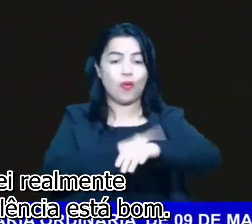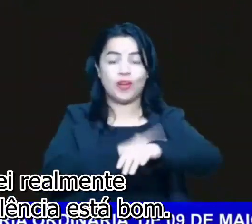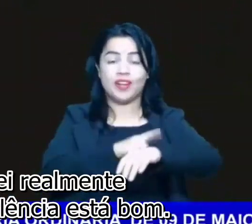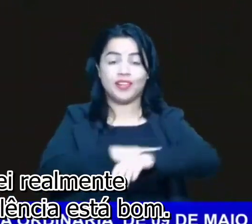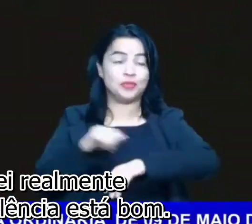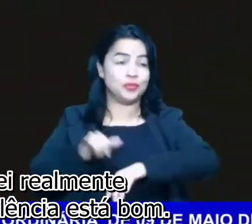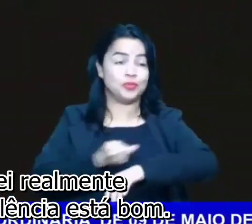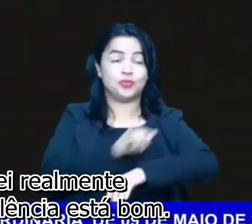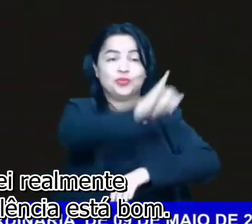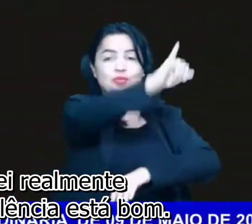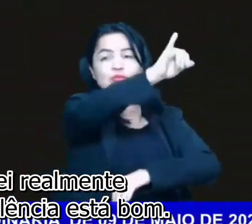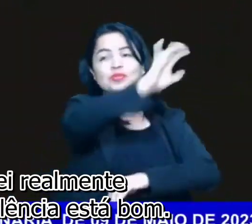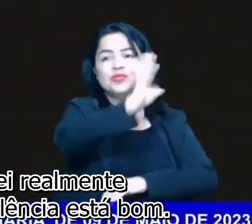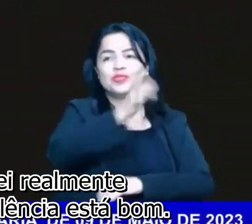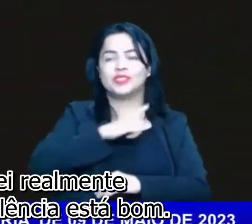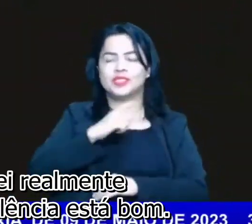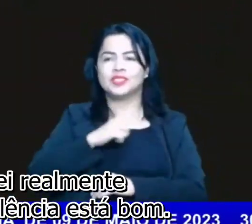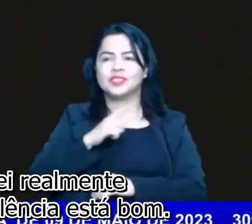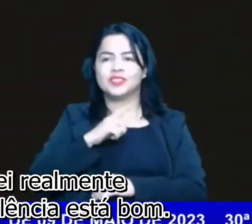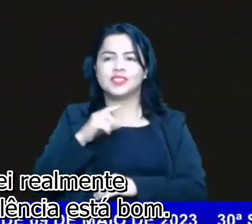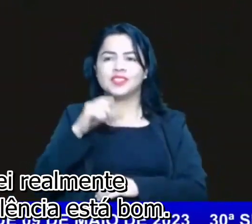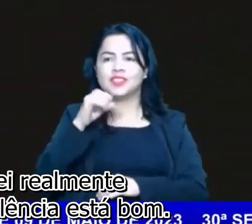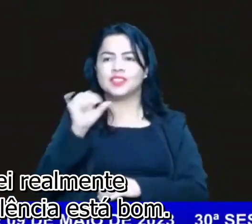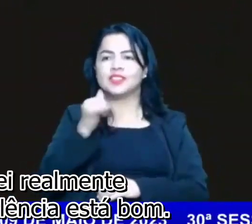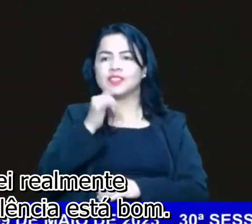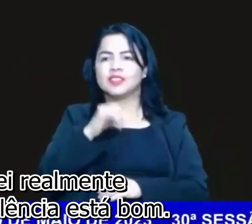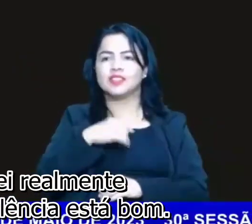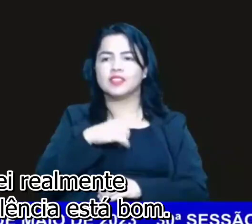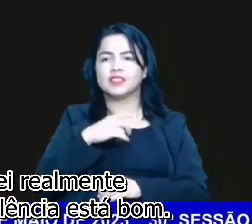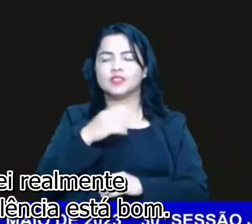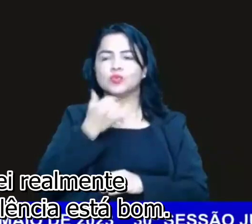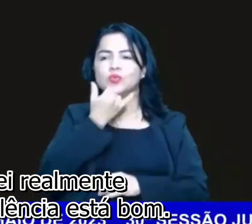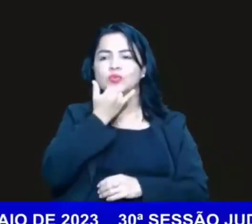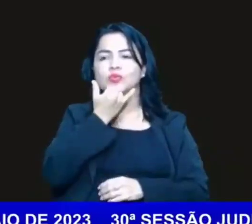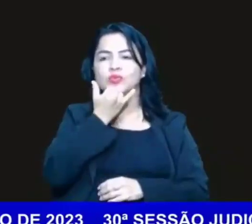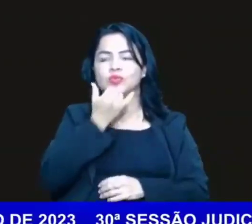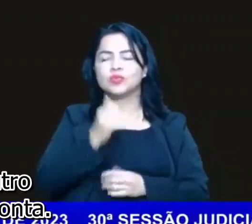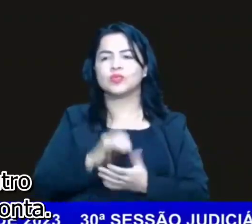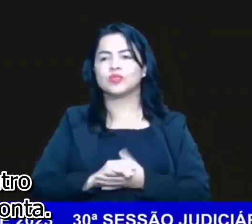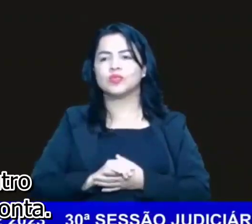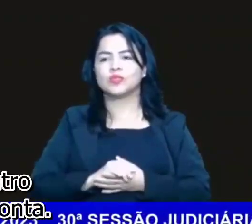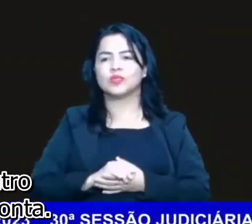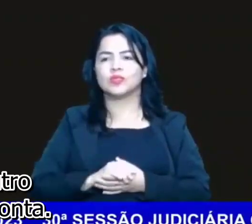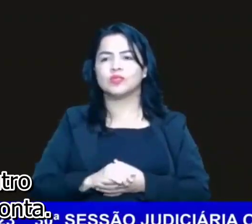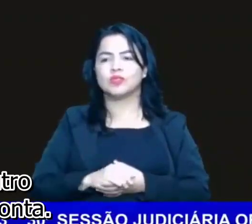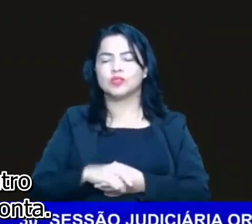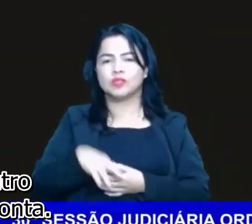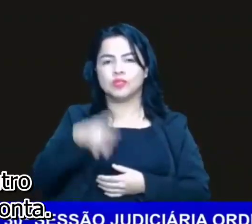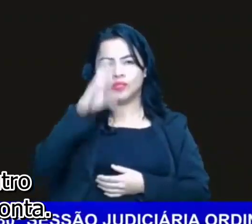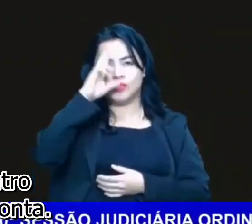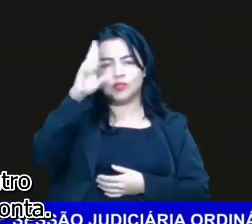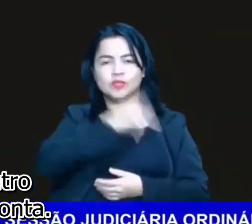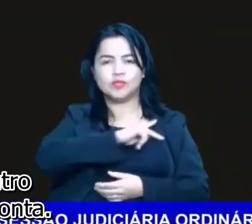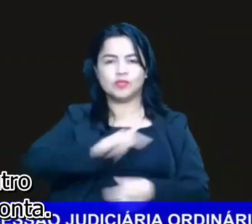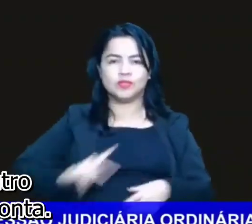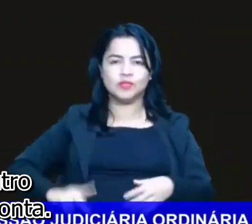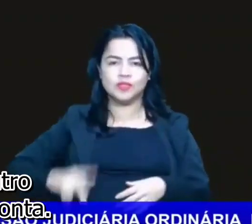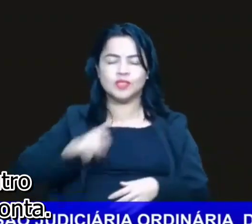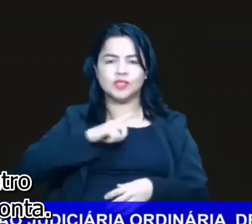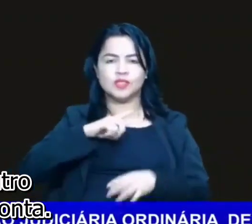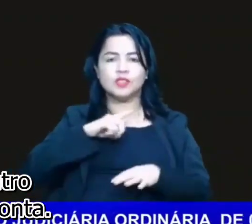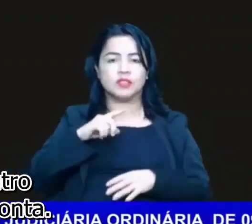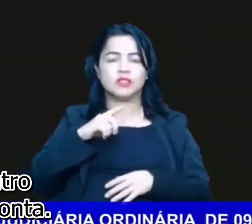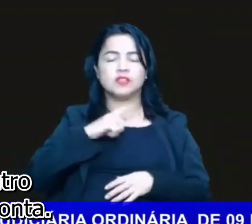embarque, e aí eu acabei realmente pulando essa etapa, mas não foi por descortesia com Vossa Excelência, tá bom? Senhor presidente, de fato, tem esse outro